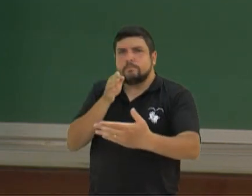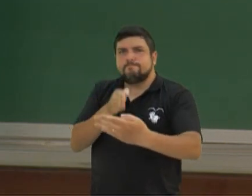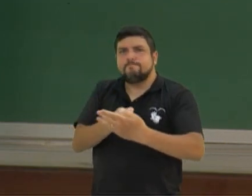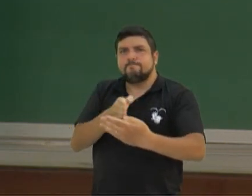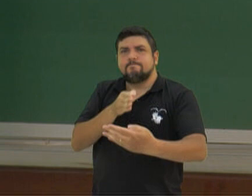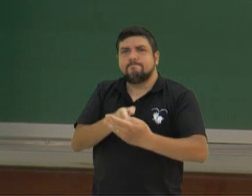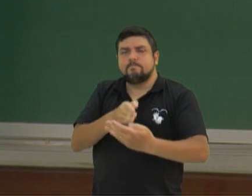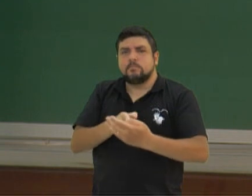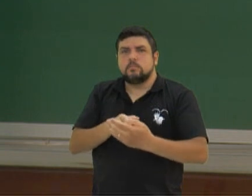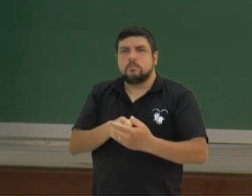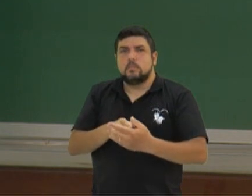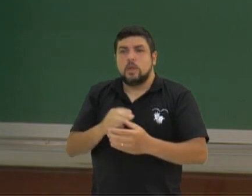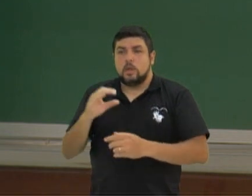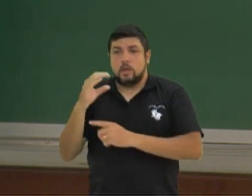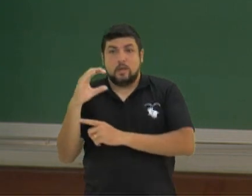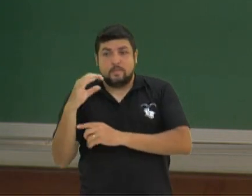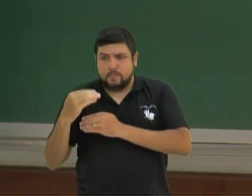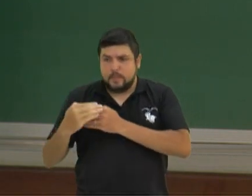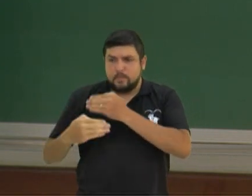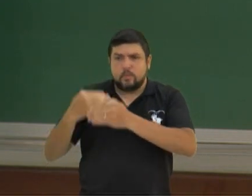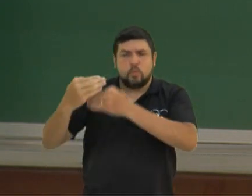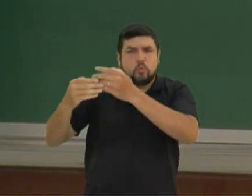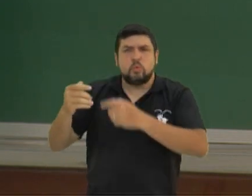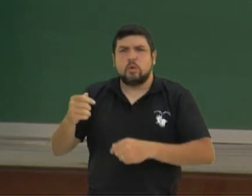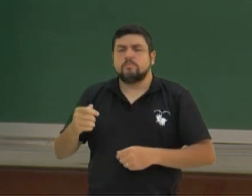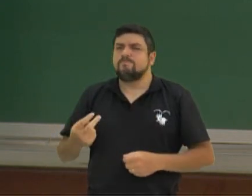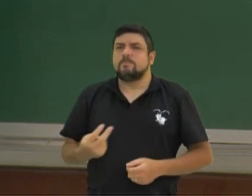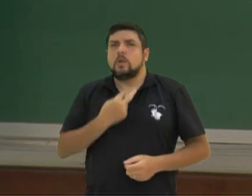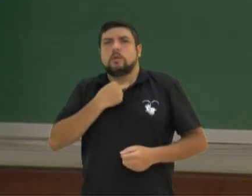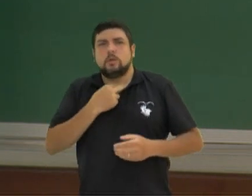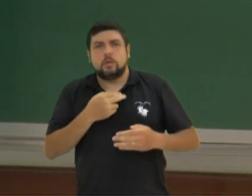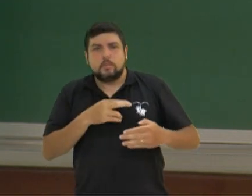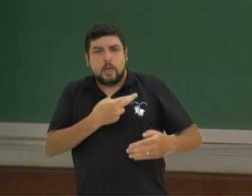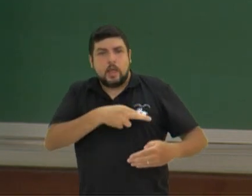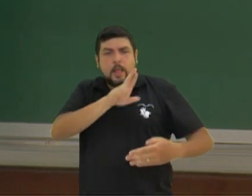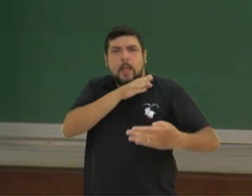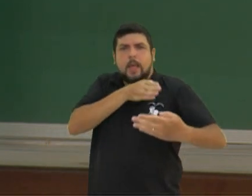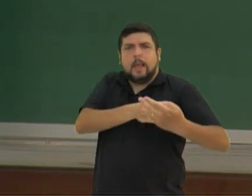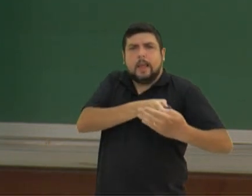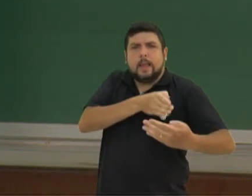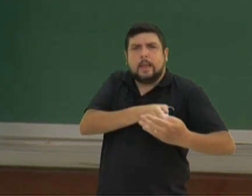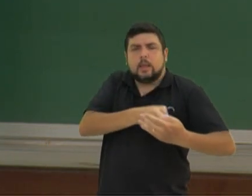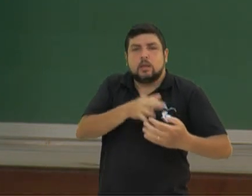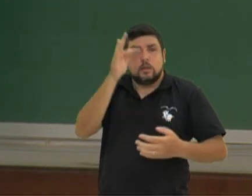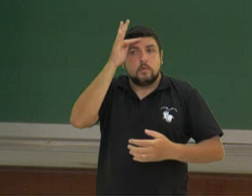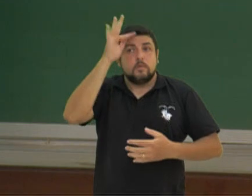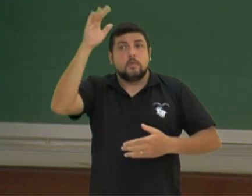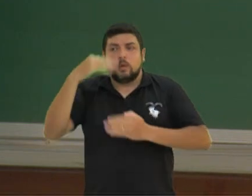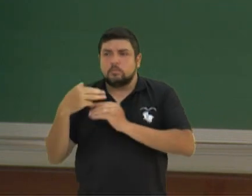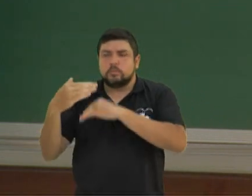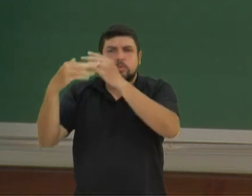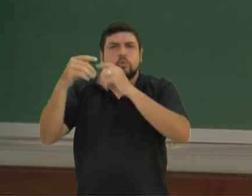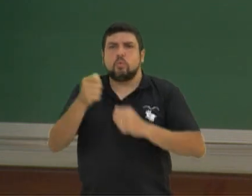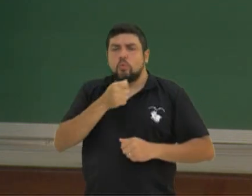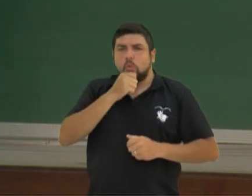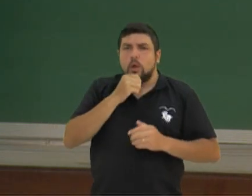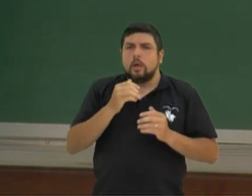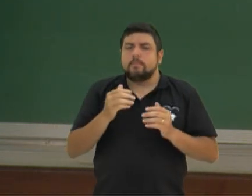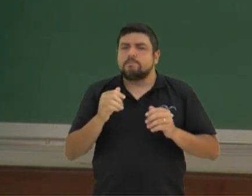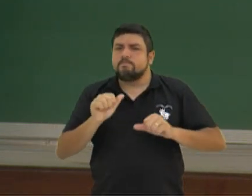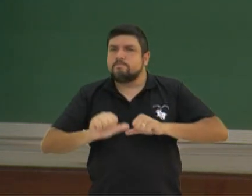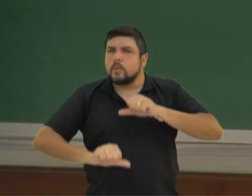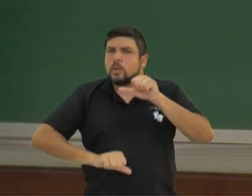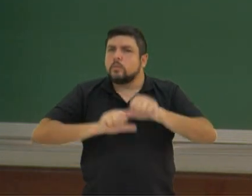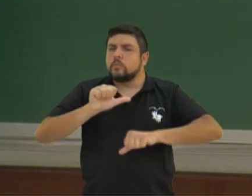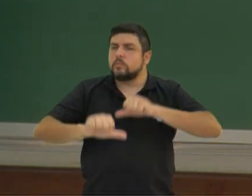avanço científico, limitavam ao avanço da arte, de reflexões filosóficas. Nós vamos viver um momento de transição,